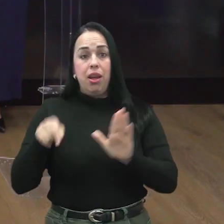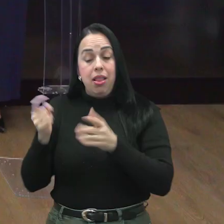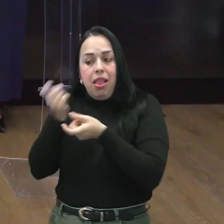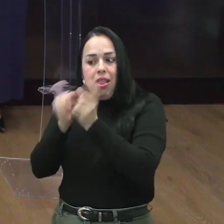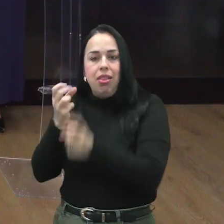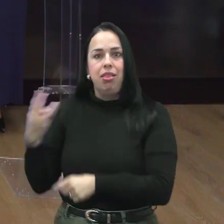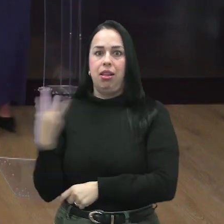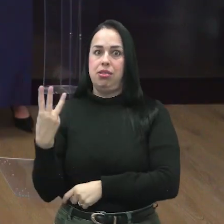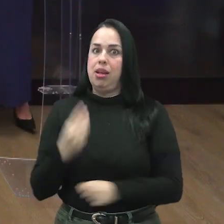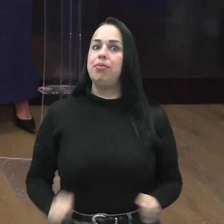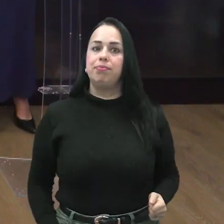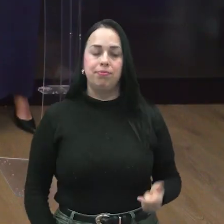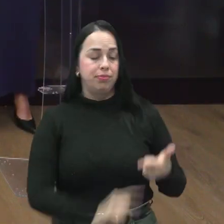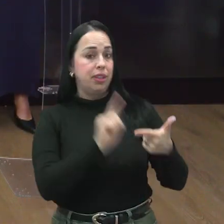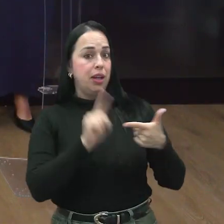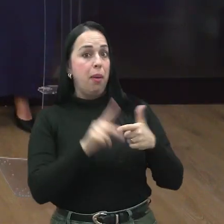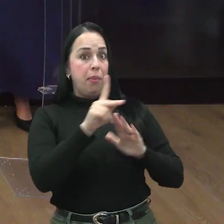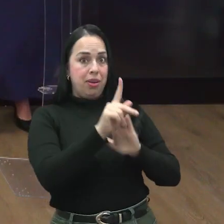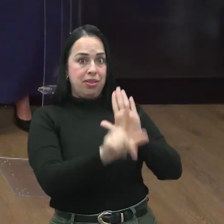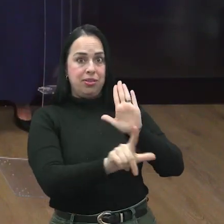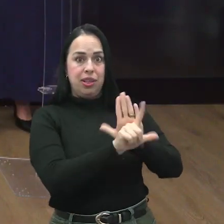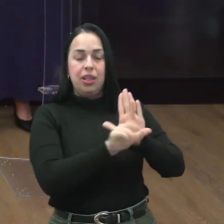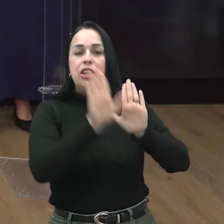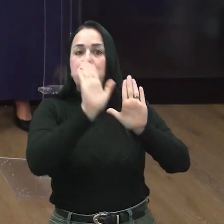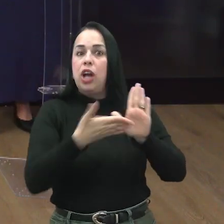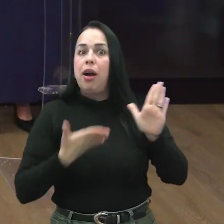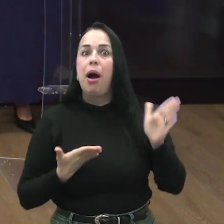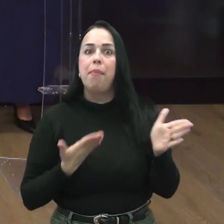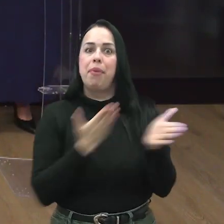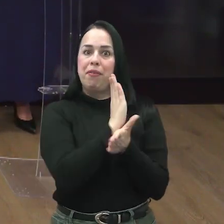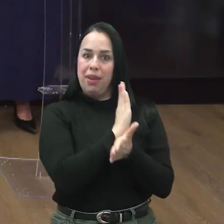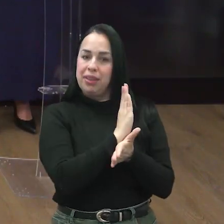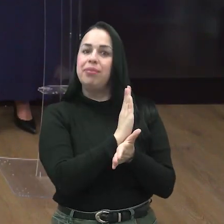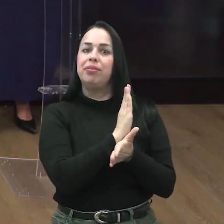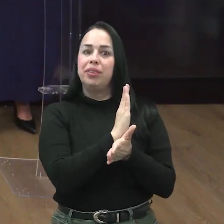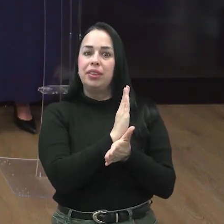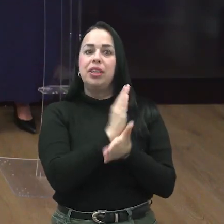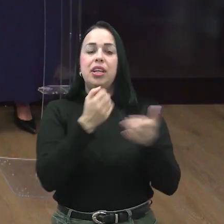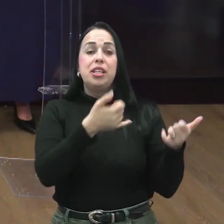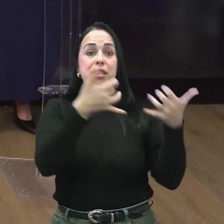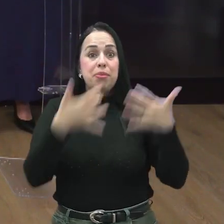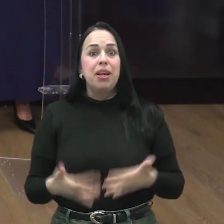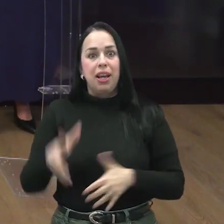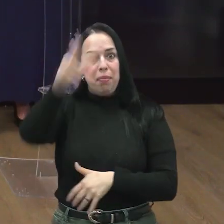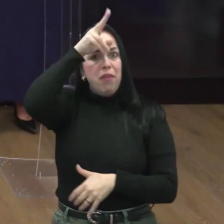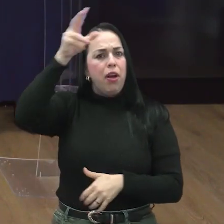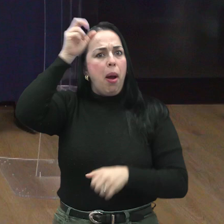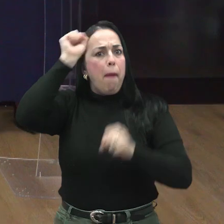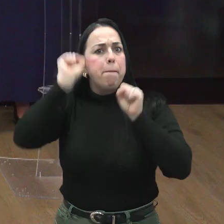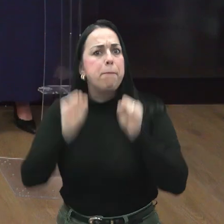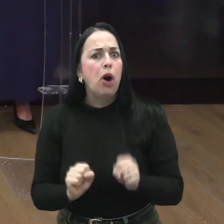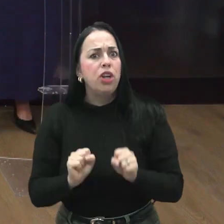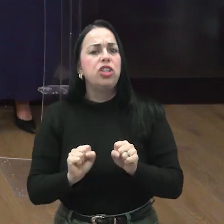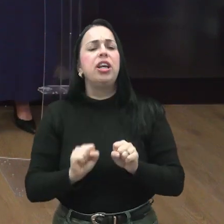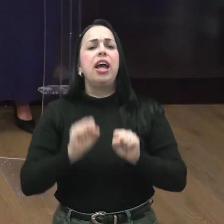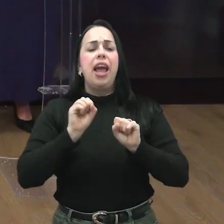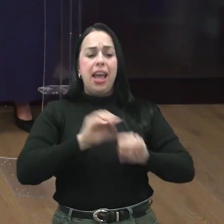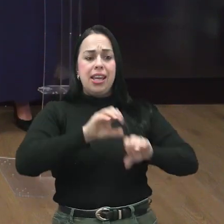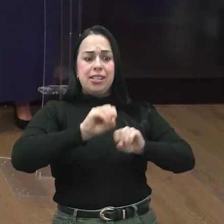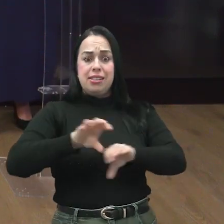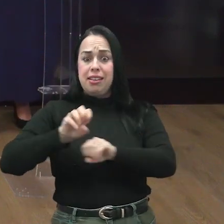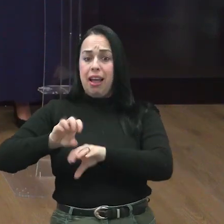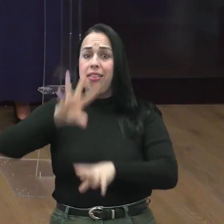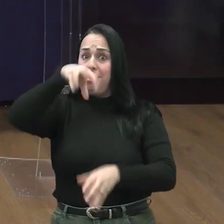para a terceira reunião do ano. Projeto de lei aprovado na Câmara Municipal autoriza o poder público a implantar um programa